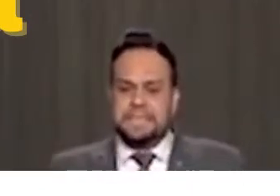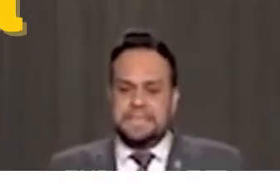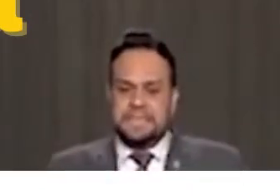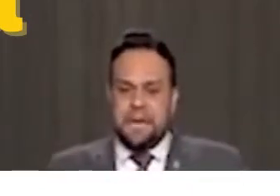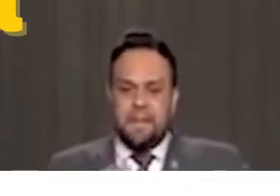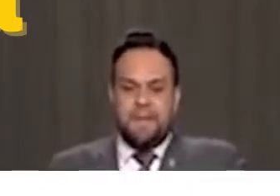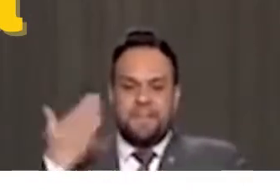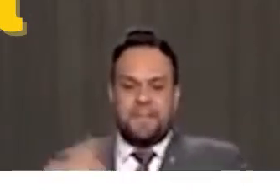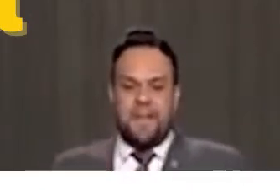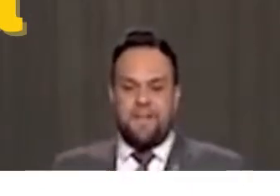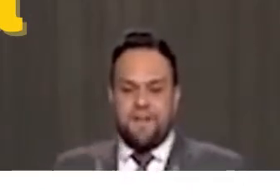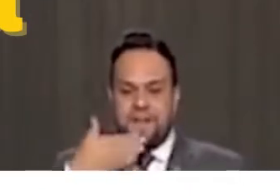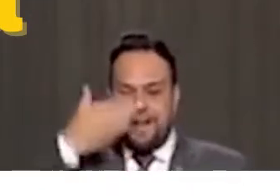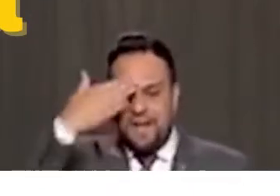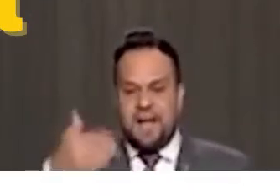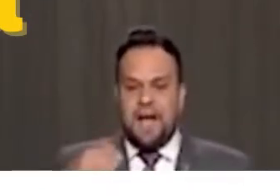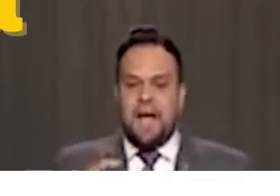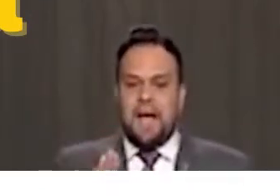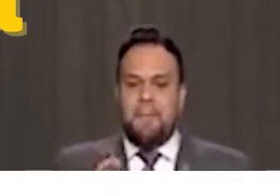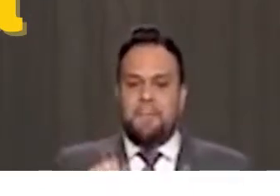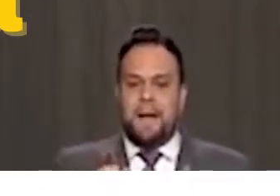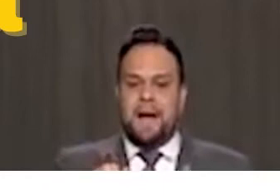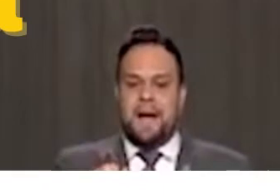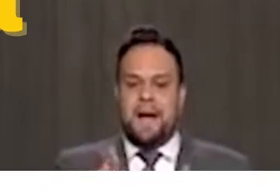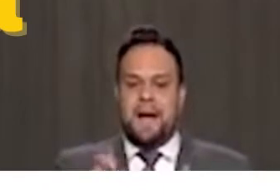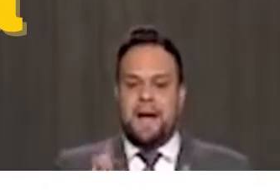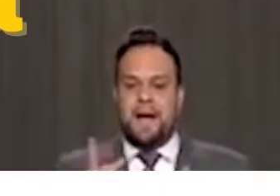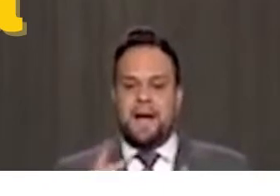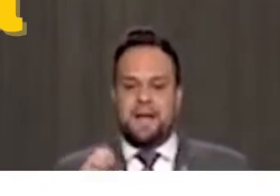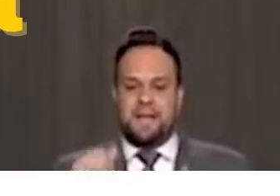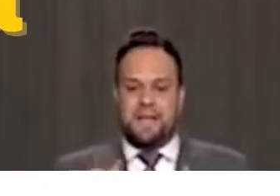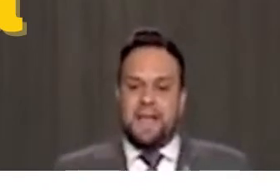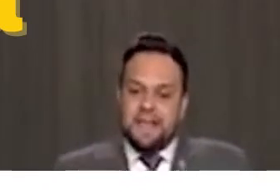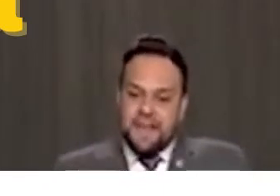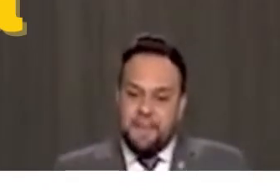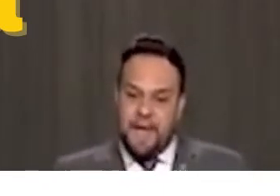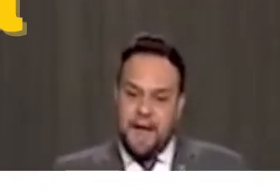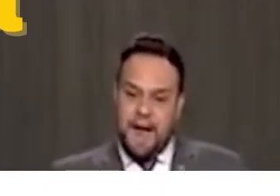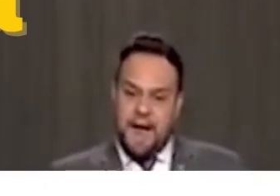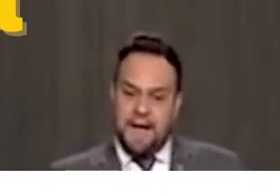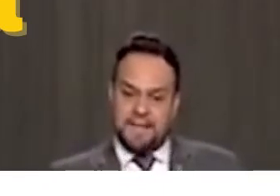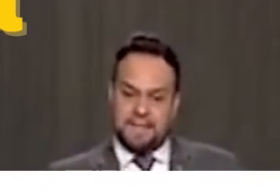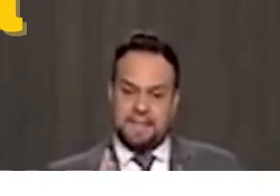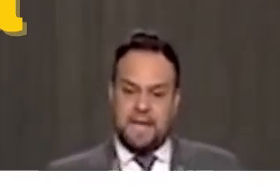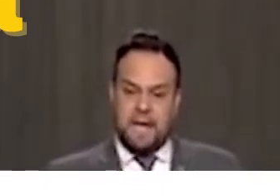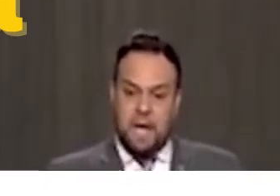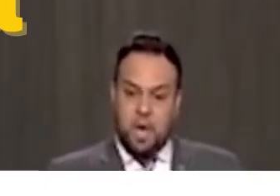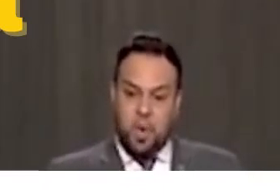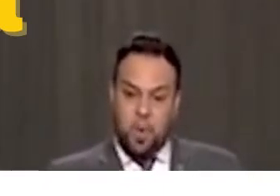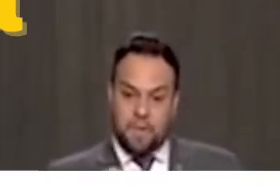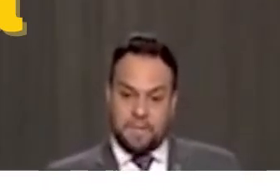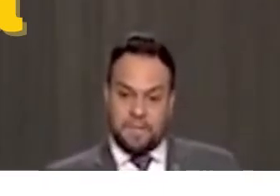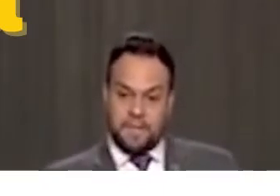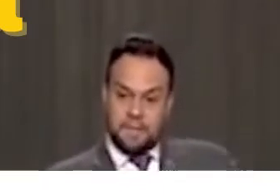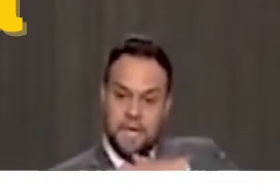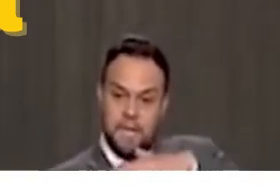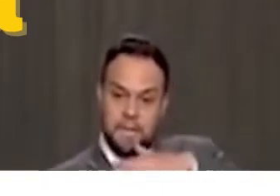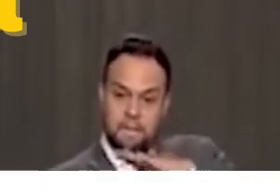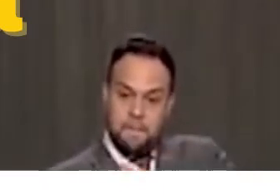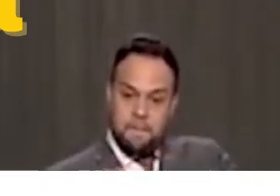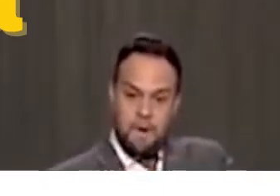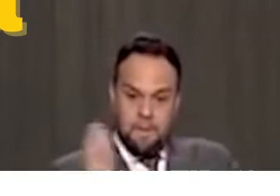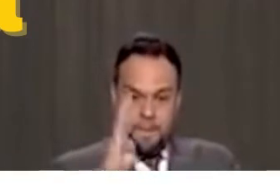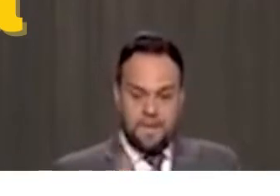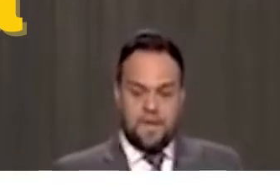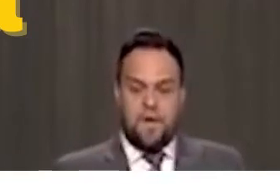Emirados Árabes, no Bahrein e também no Catar. Reunimos num desses eventos 700 empresários, 400 do Brasil, levados pela FIENG, a